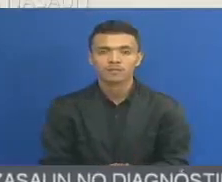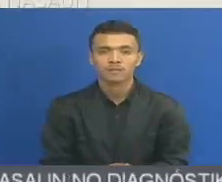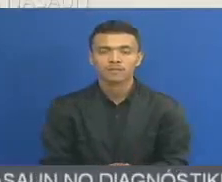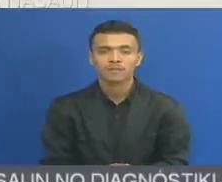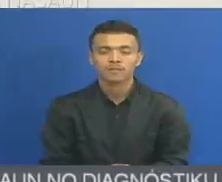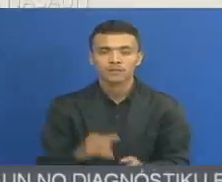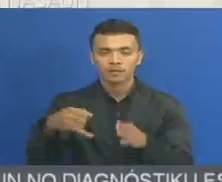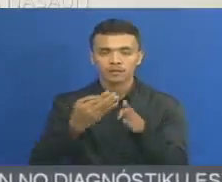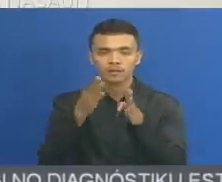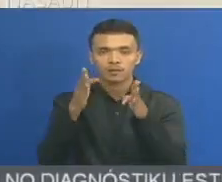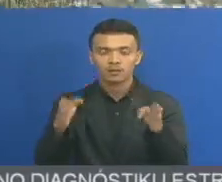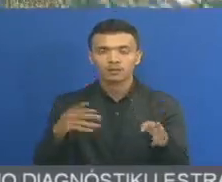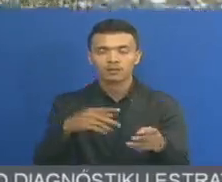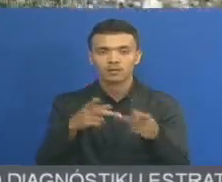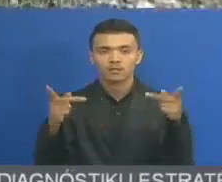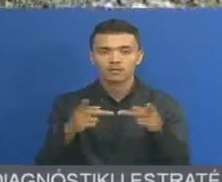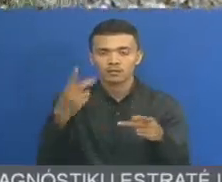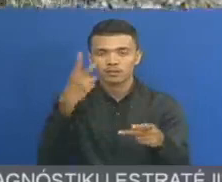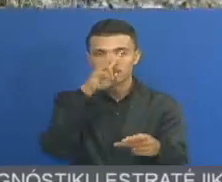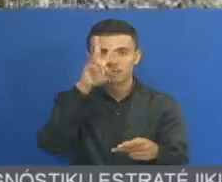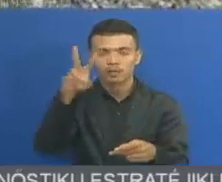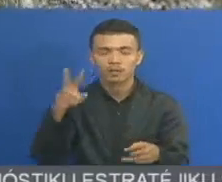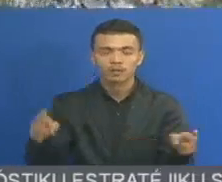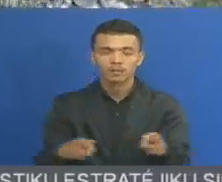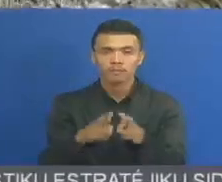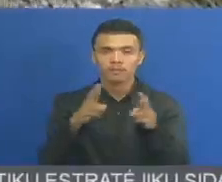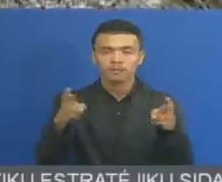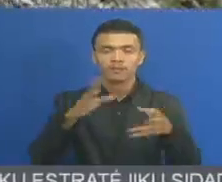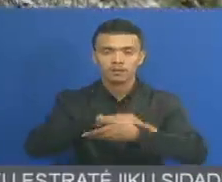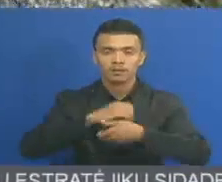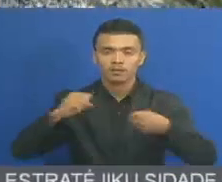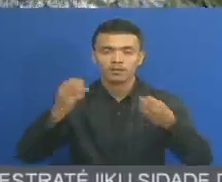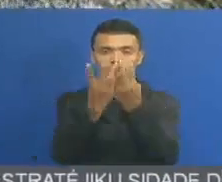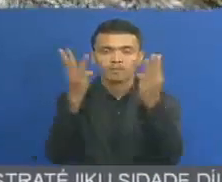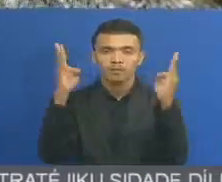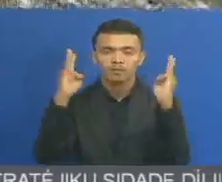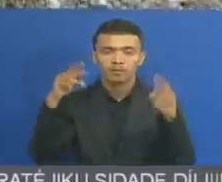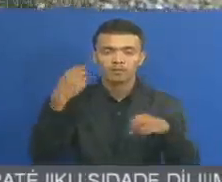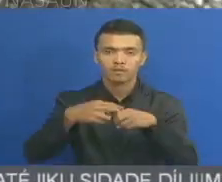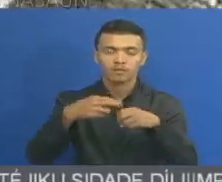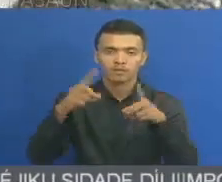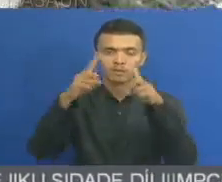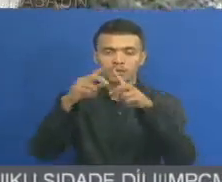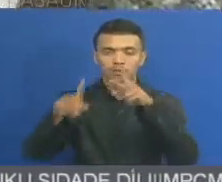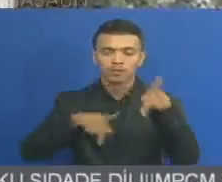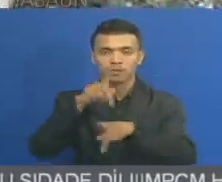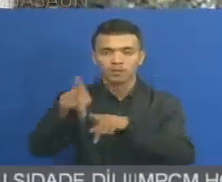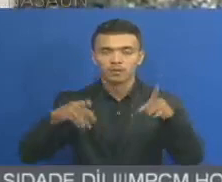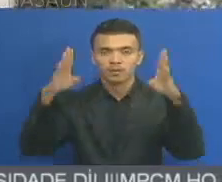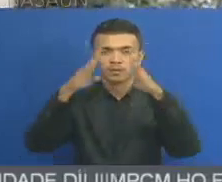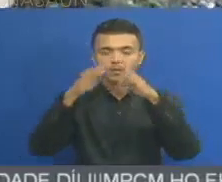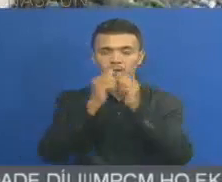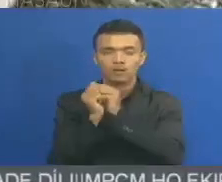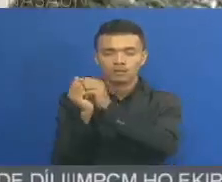Observação jornalista RTT Lia Terreno nota Katak. Corrente mota sob moro proteção no ameaça da comunidade em Helafaten hamoto ho